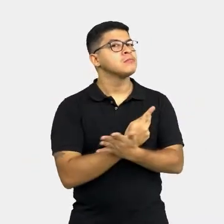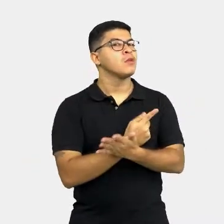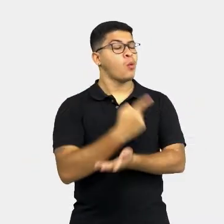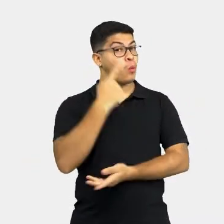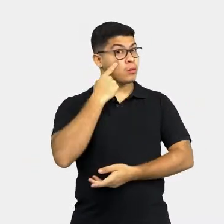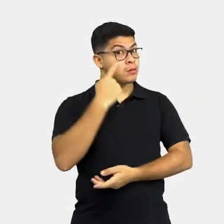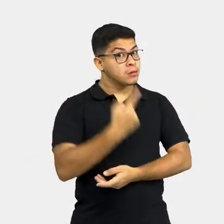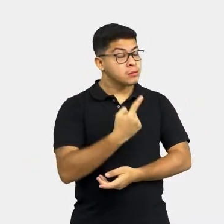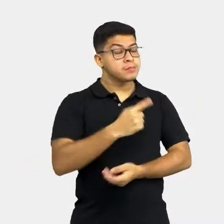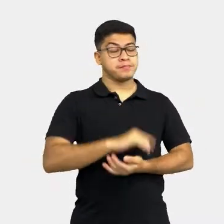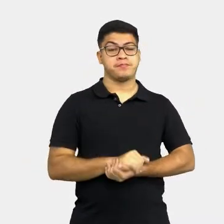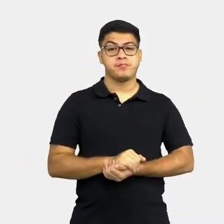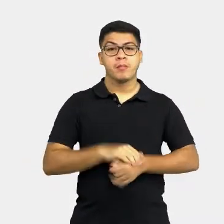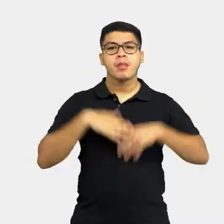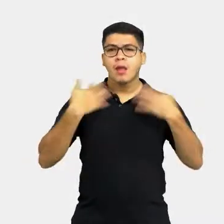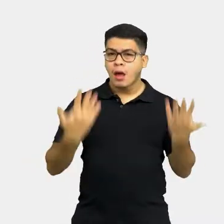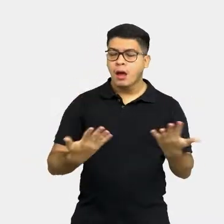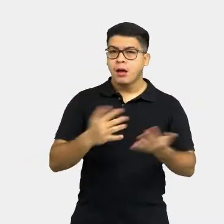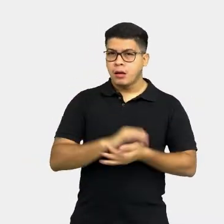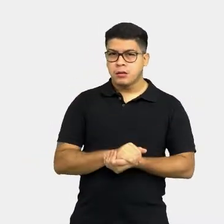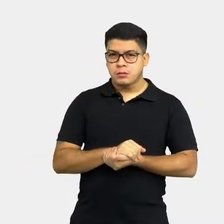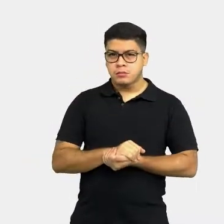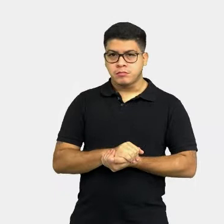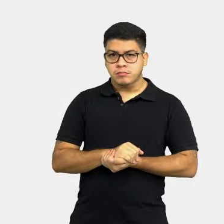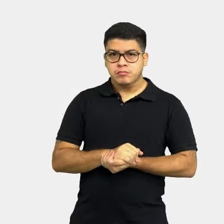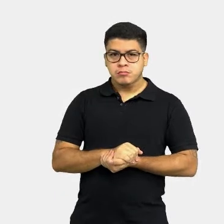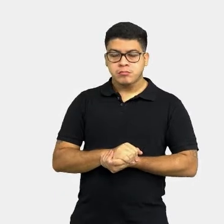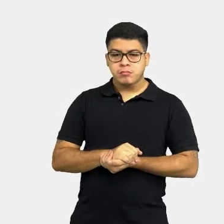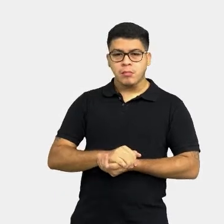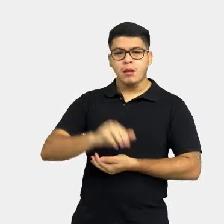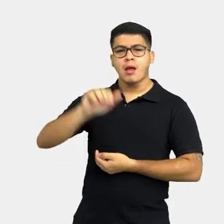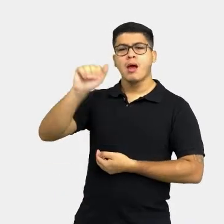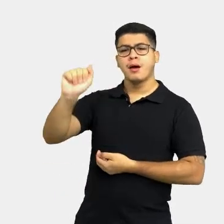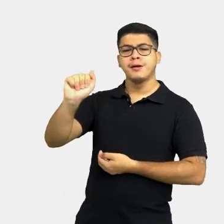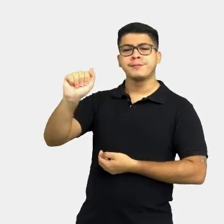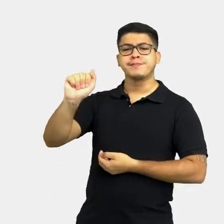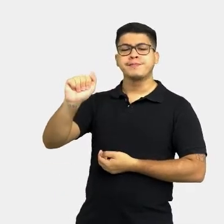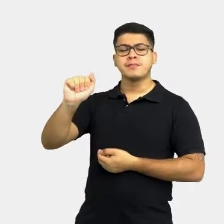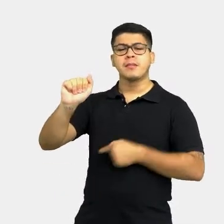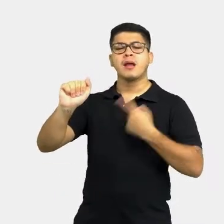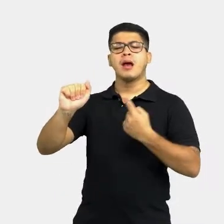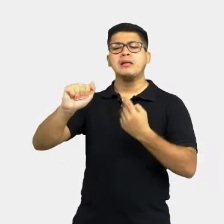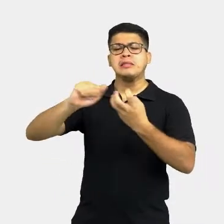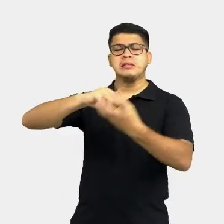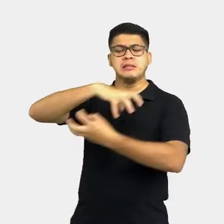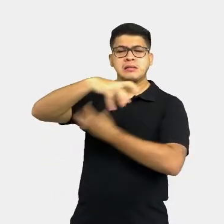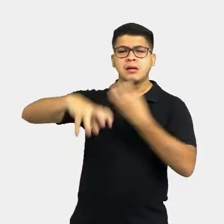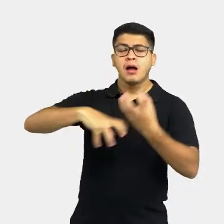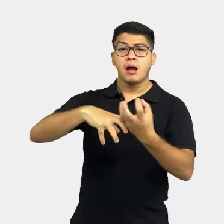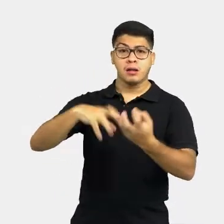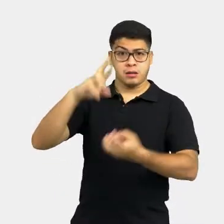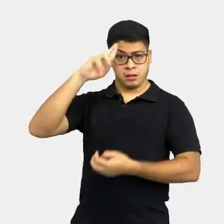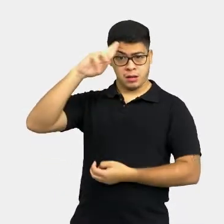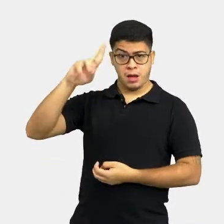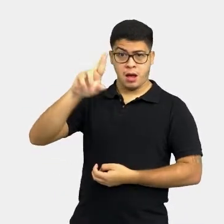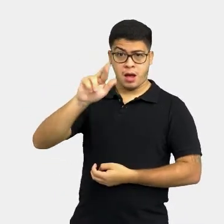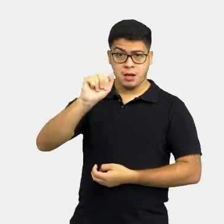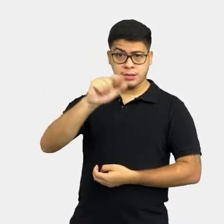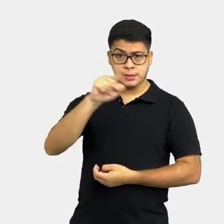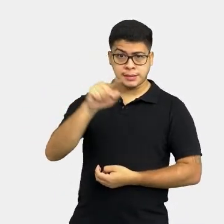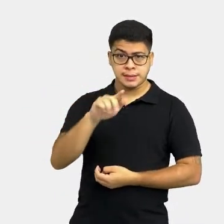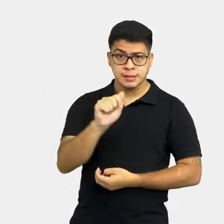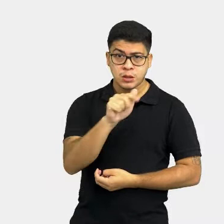assim, olha, a crise da razão é também uma crise da subjetividade. Letra B,